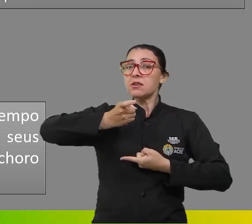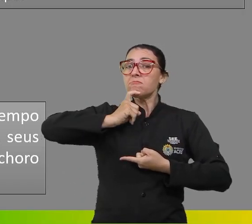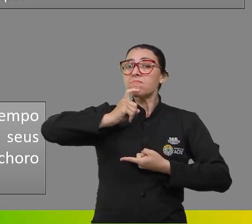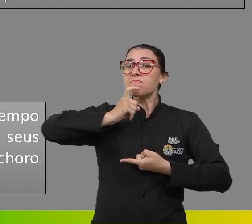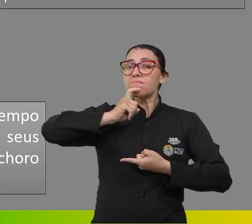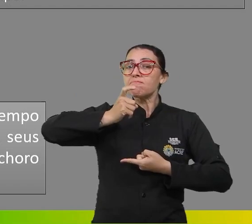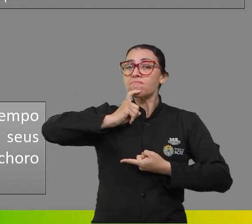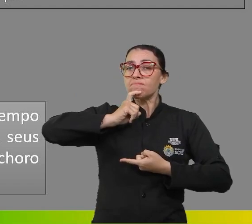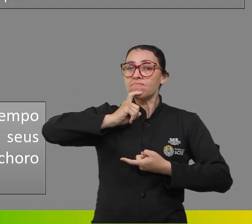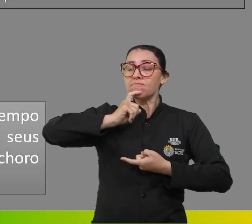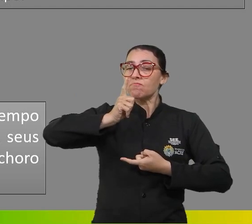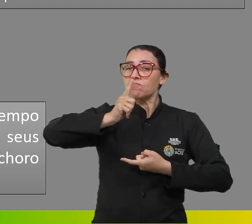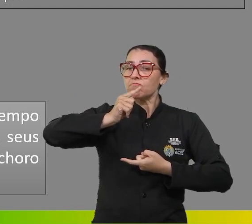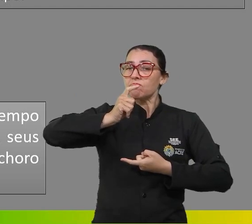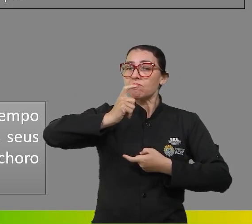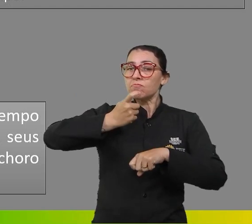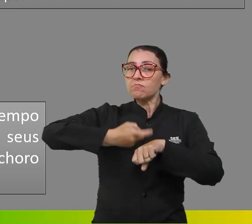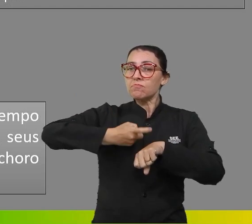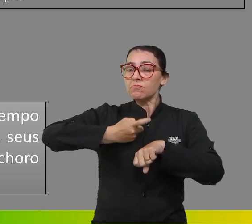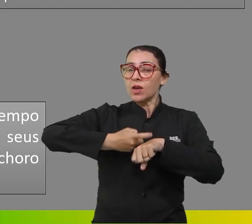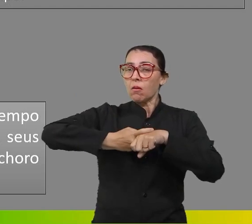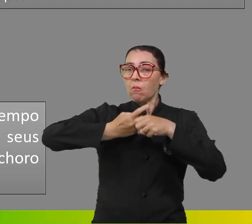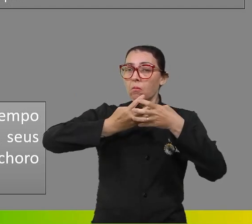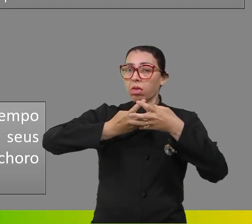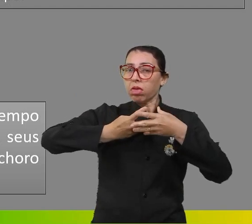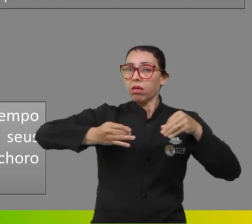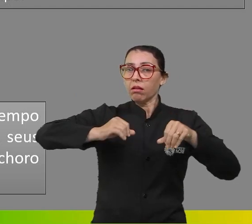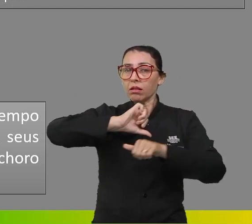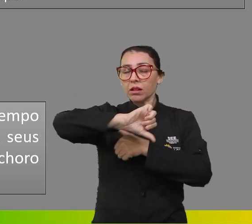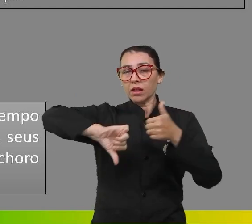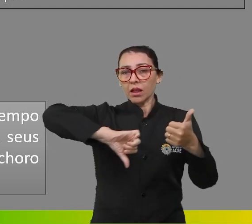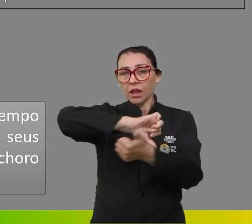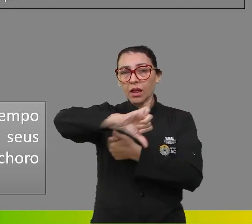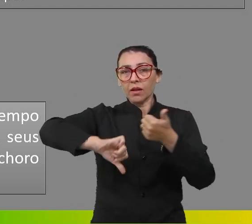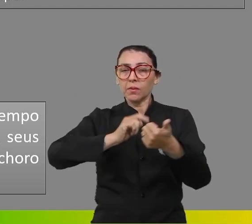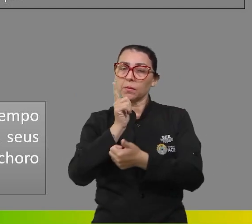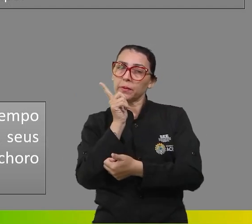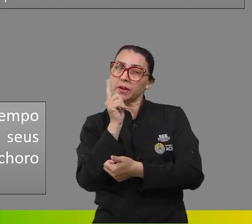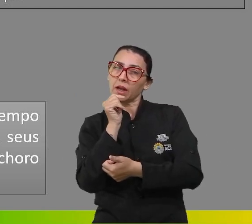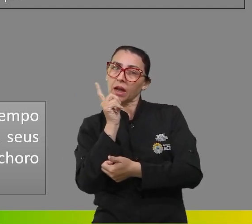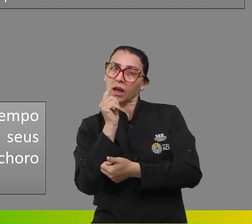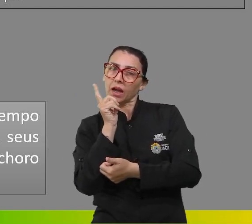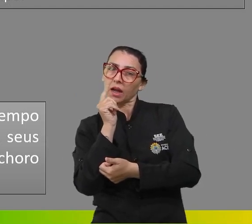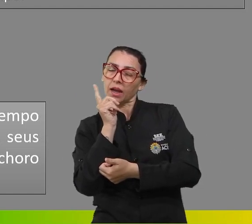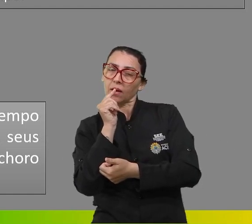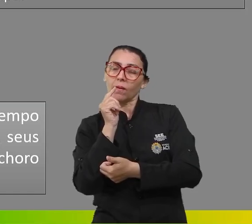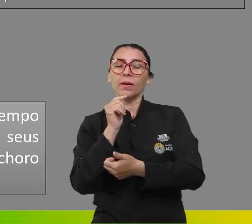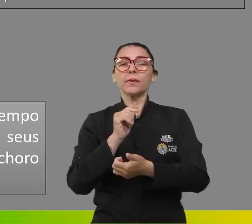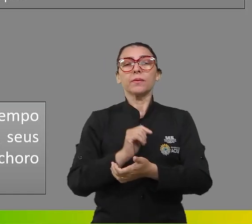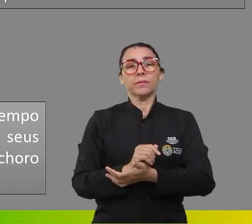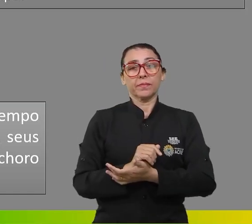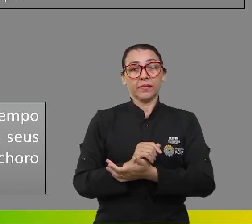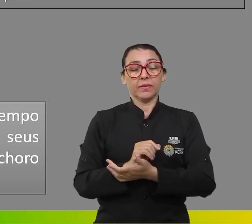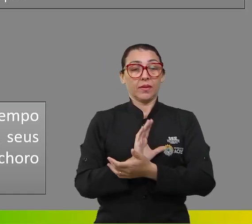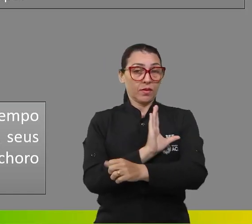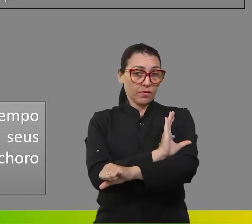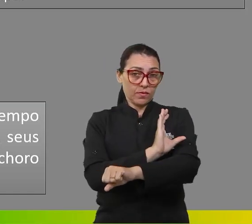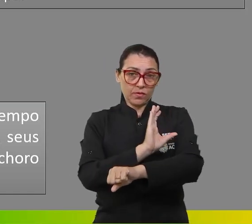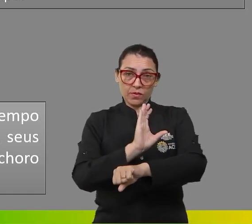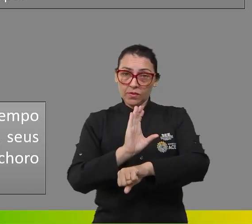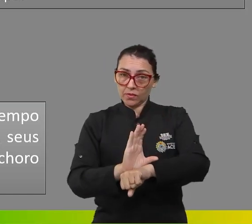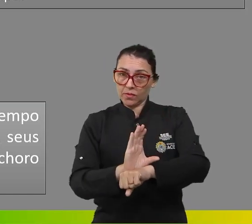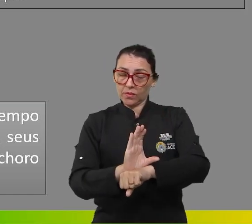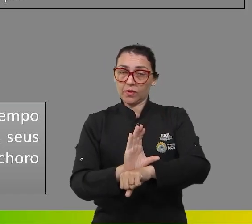elas vão, né, diluindo e se transformando em água. A efemeridade das culturas, que